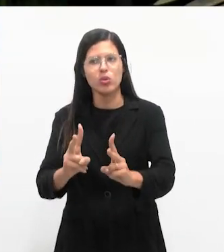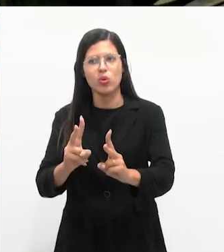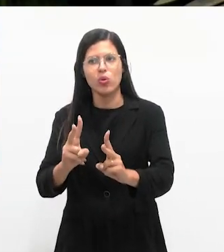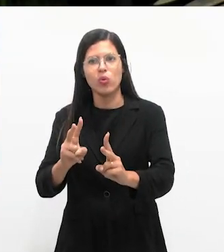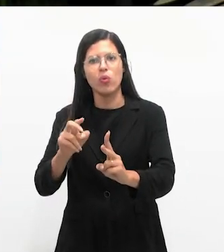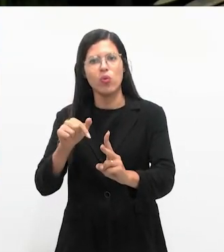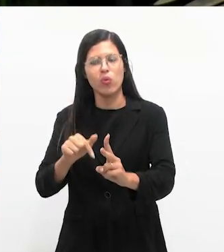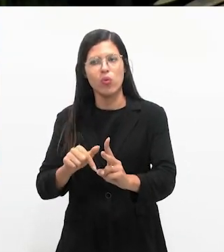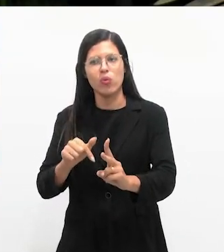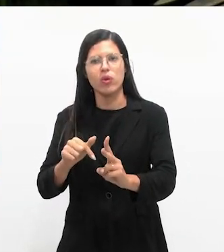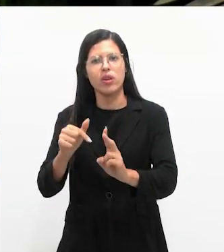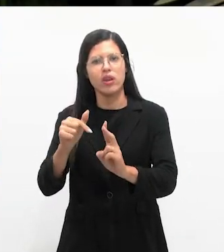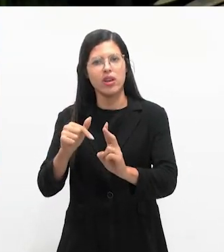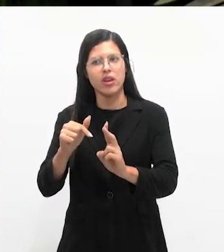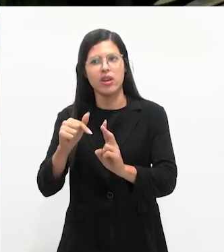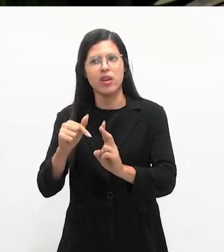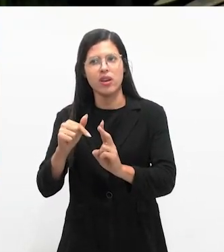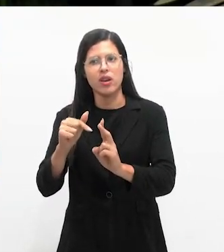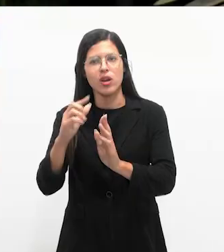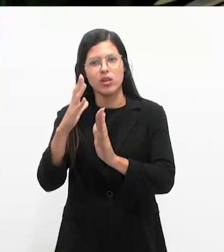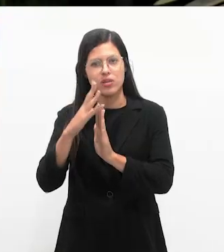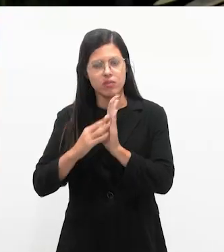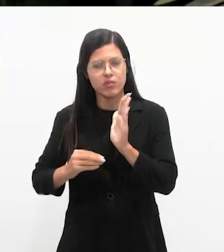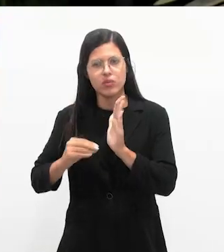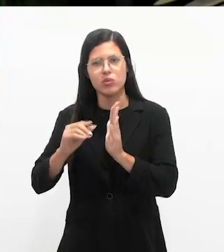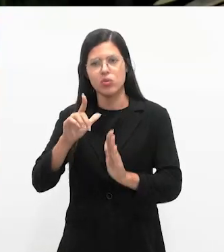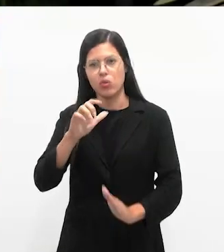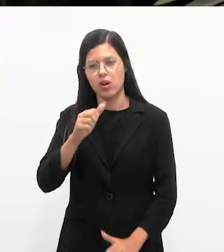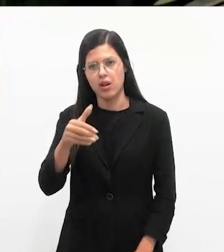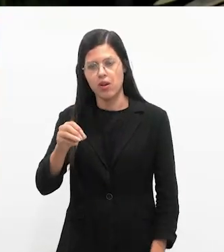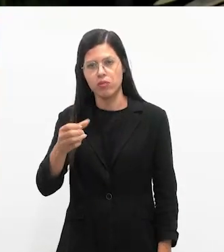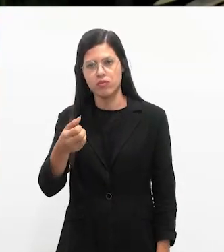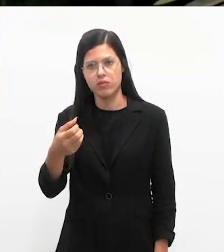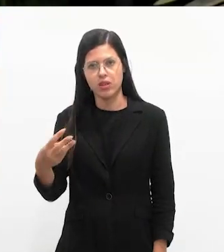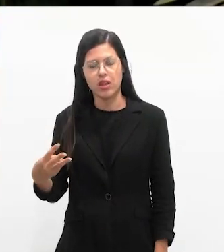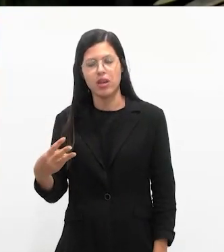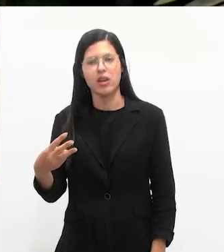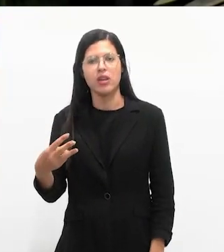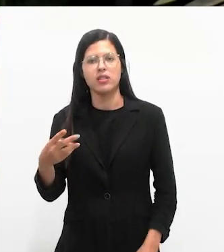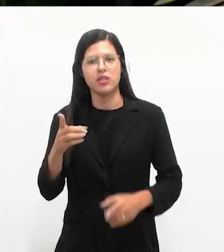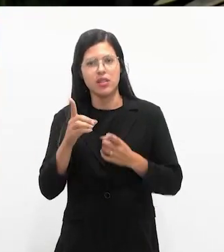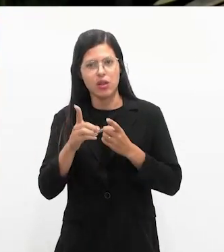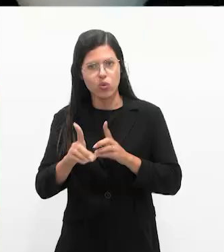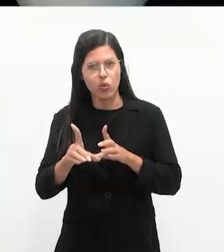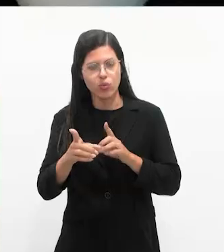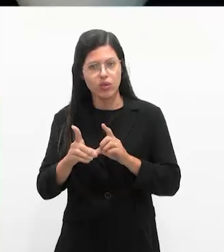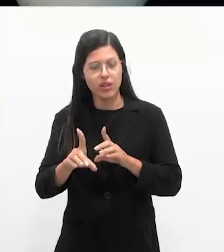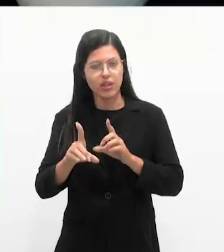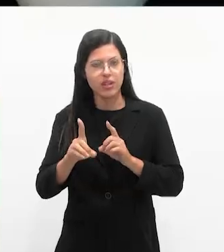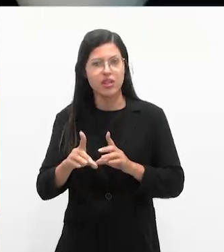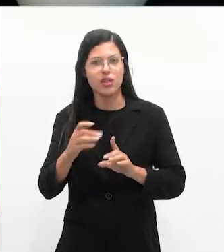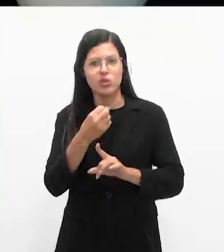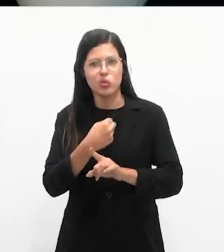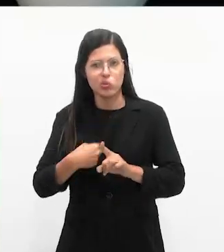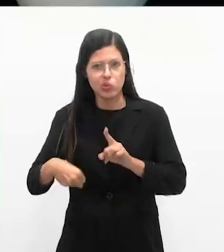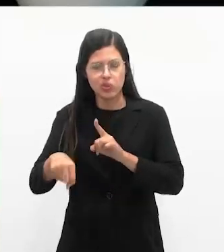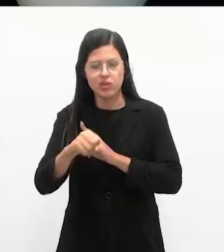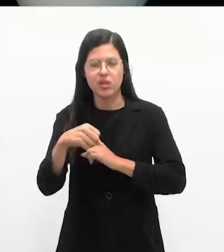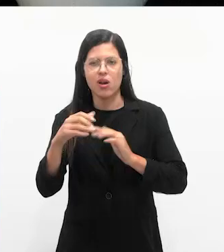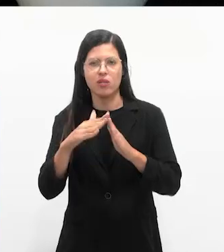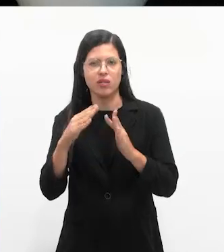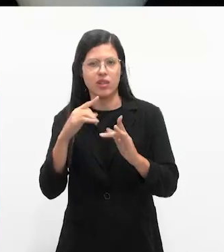legado de Leão XIII, da doutrina social da Igreja, do amor aos pobres, a preocupação com